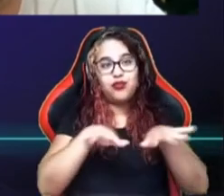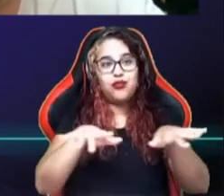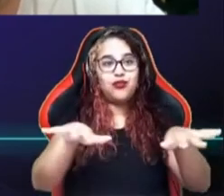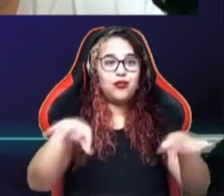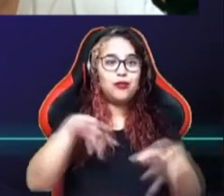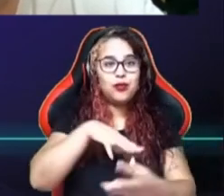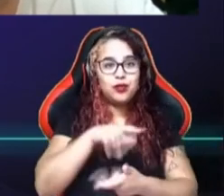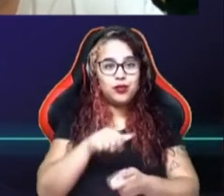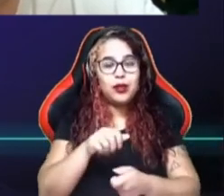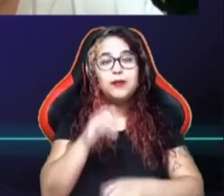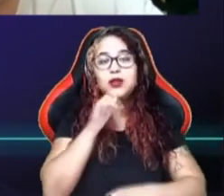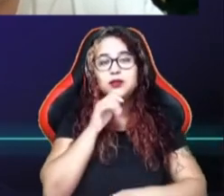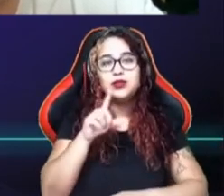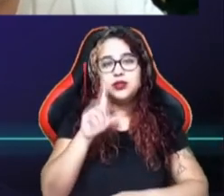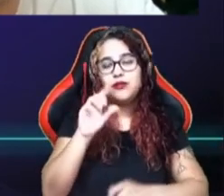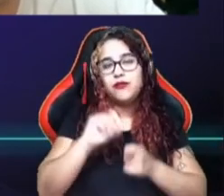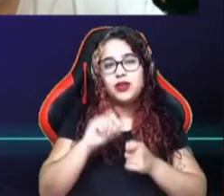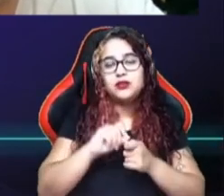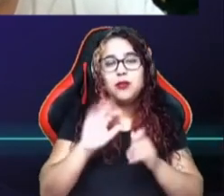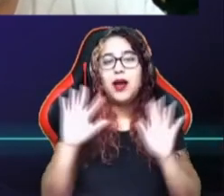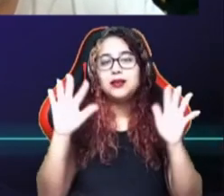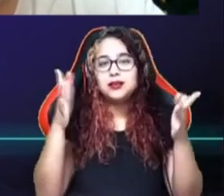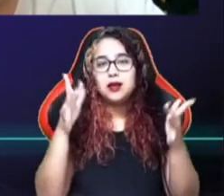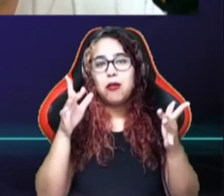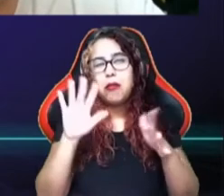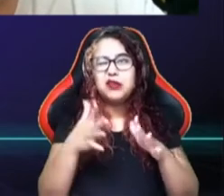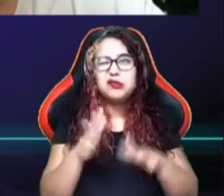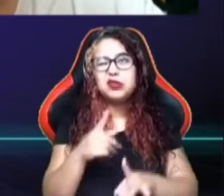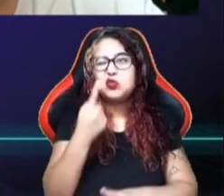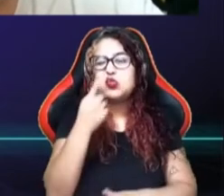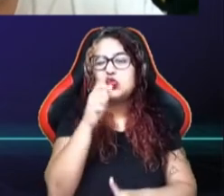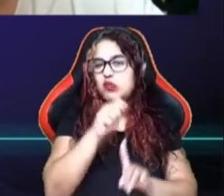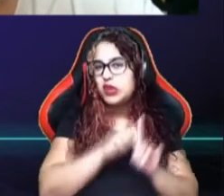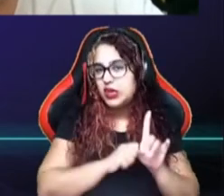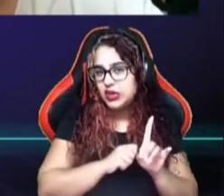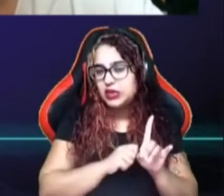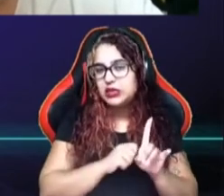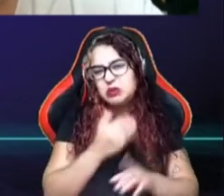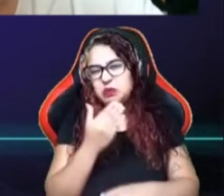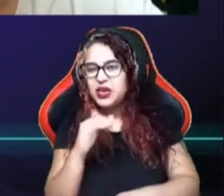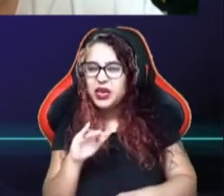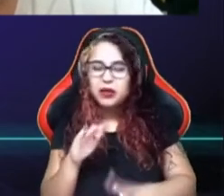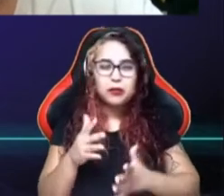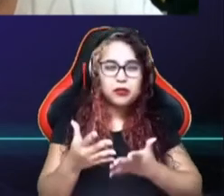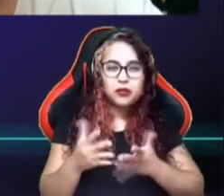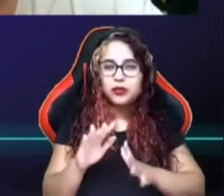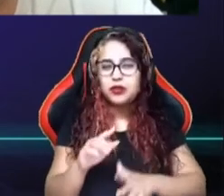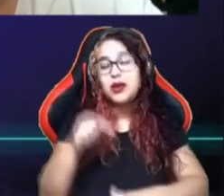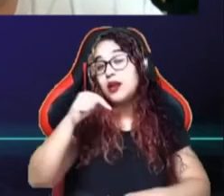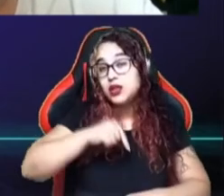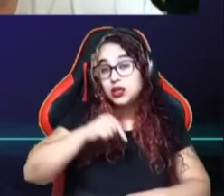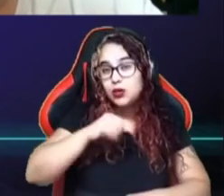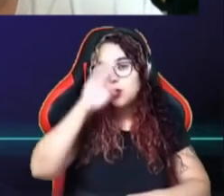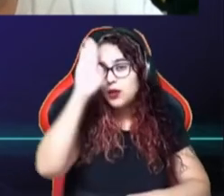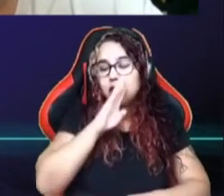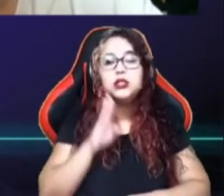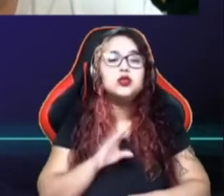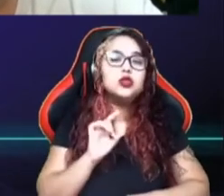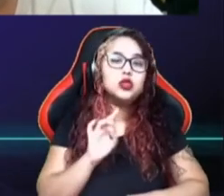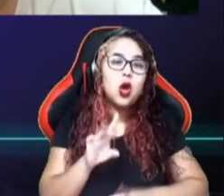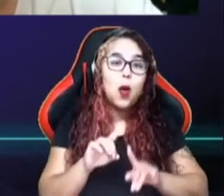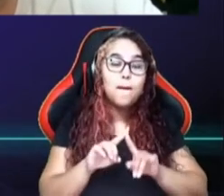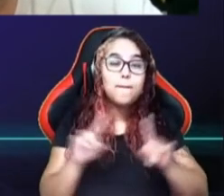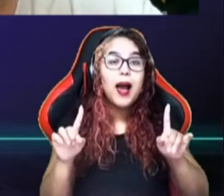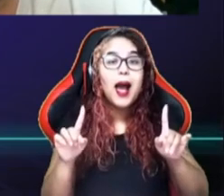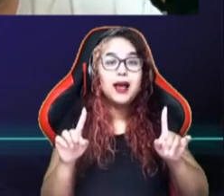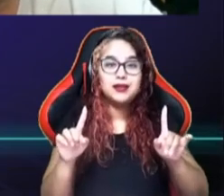faz 1,5 meses e que era é só para cá, mas acabou sendo, né, para o mundo lá com o Boticário e,